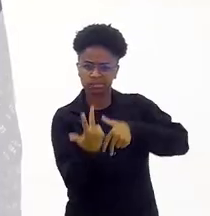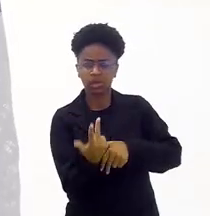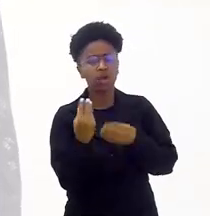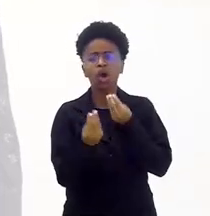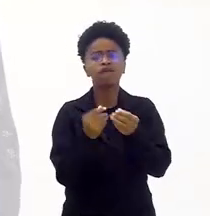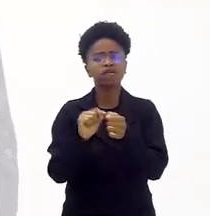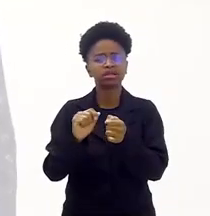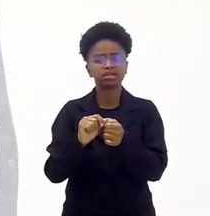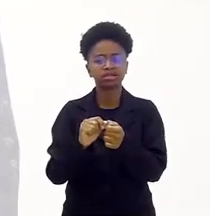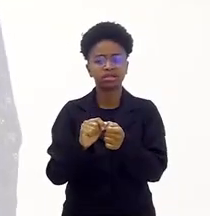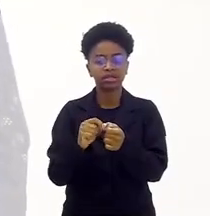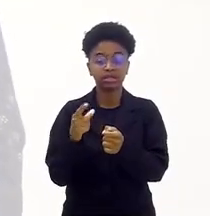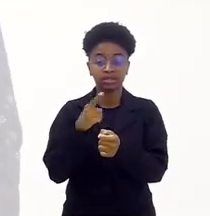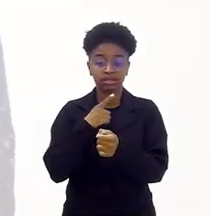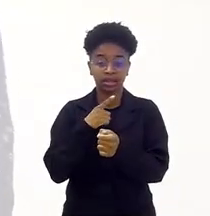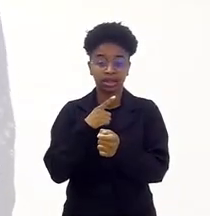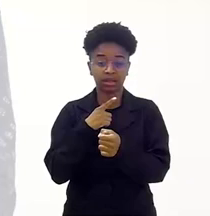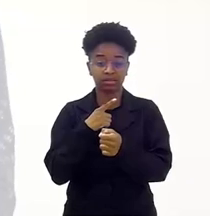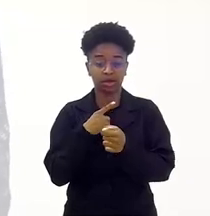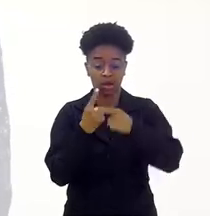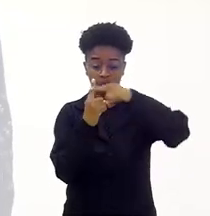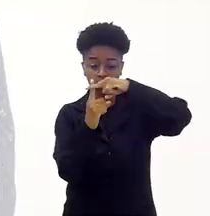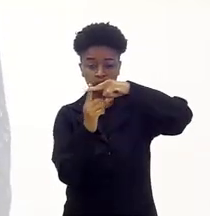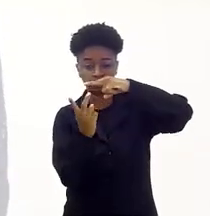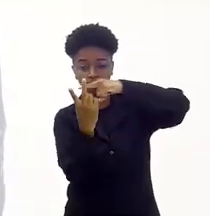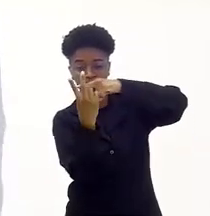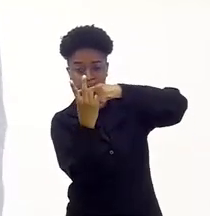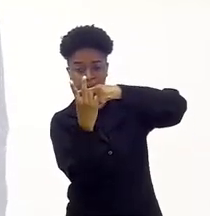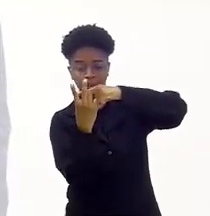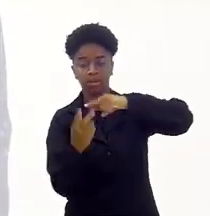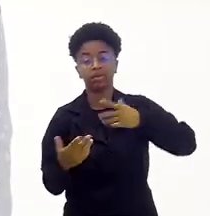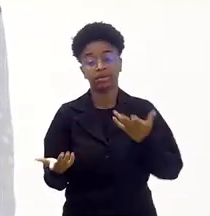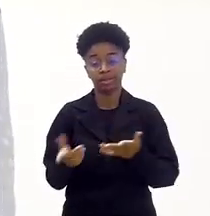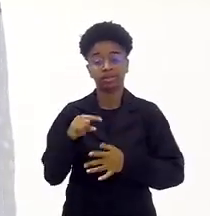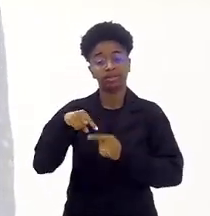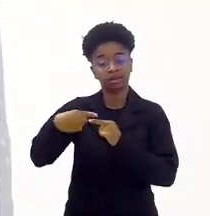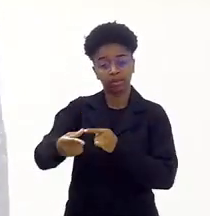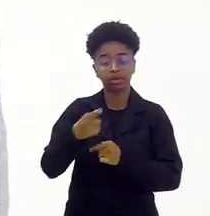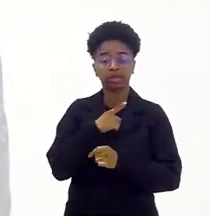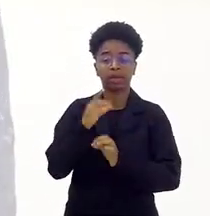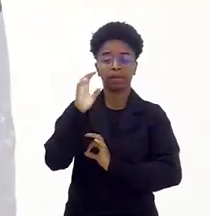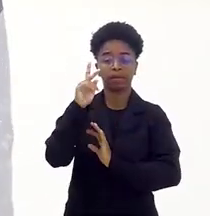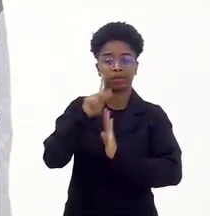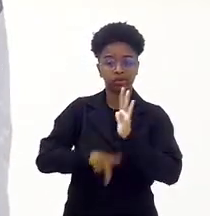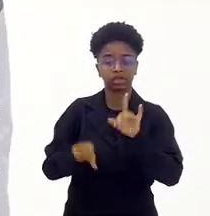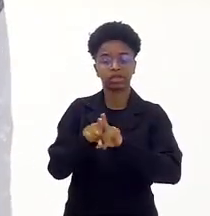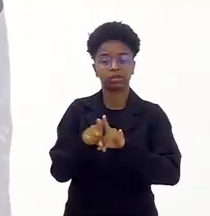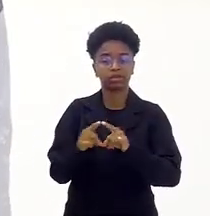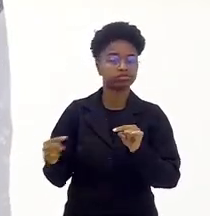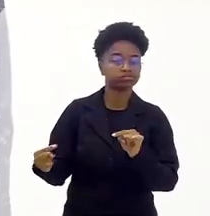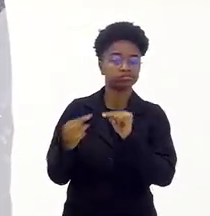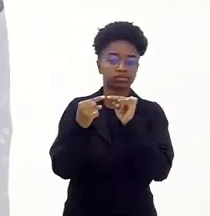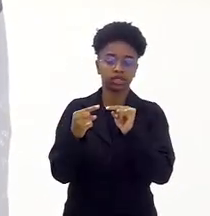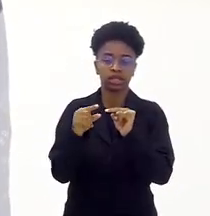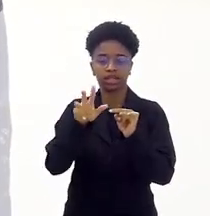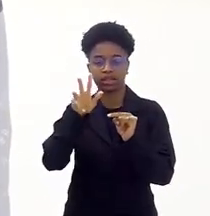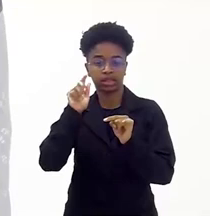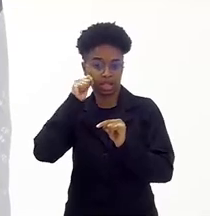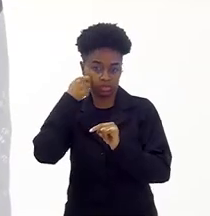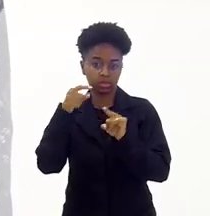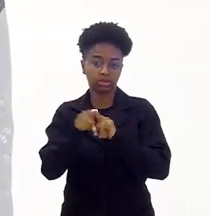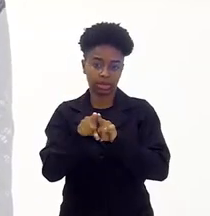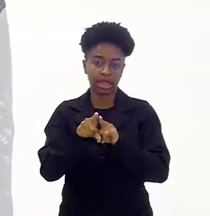vocês vão fazer isso na hora que subiu a cruz, enfim. É muito legal. E agora nós estamos voltando com um projeto, você está falando Matizes Negras também, a